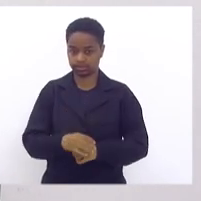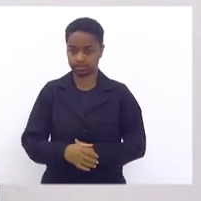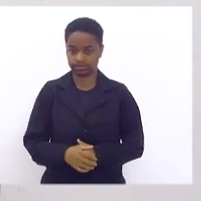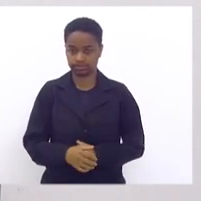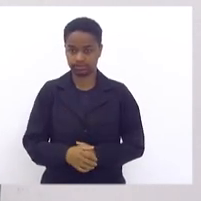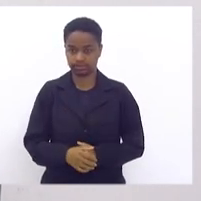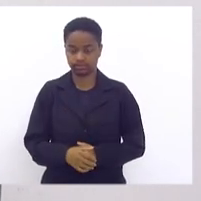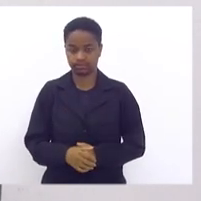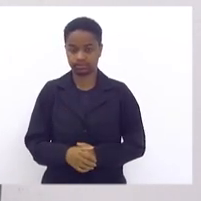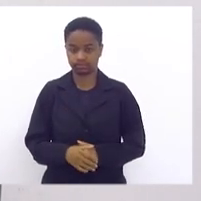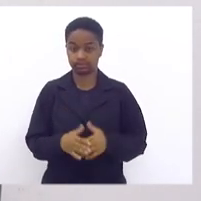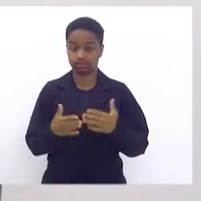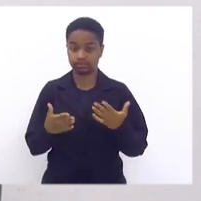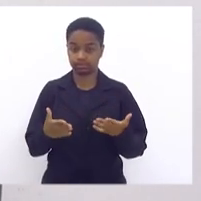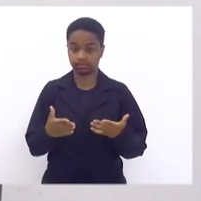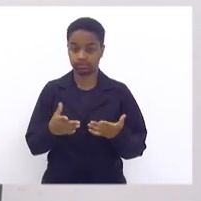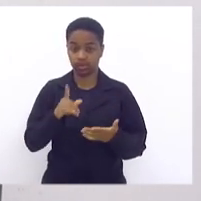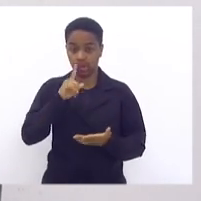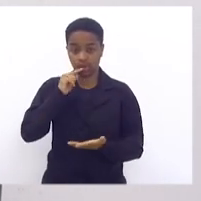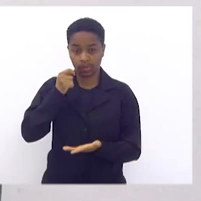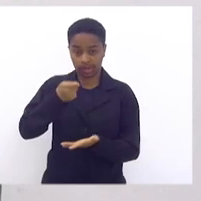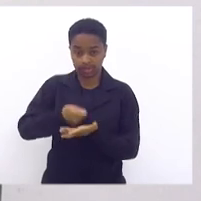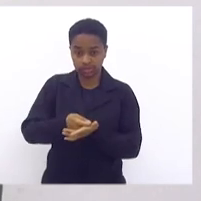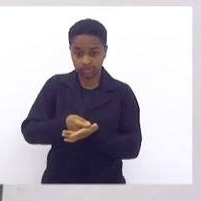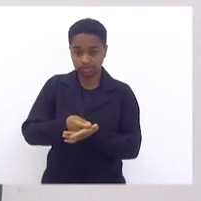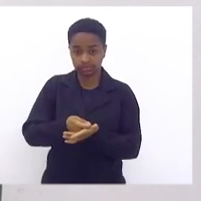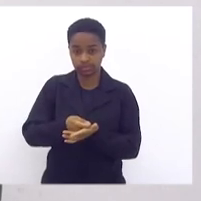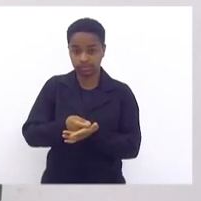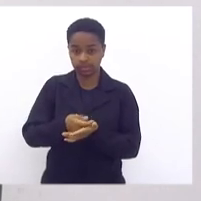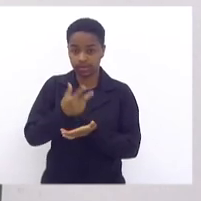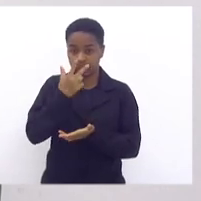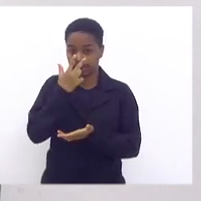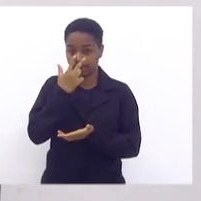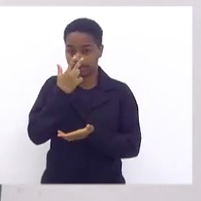Então, o machismo está inculcado,